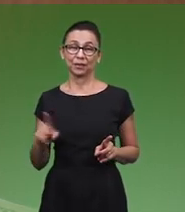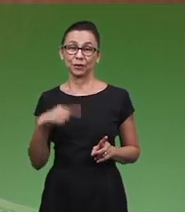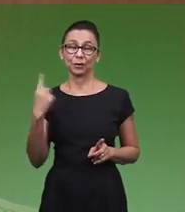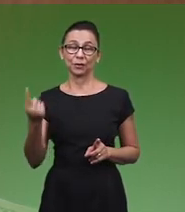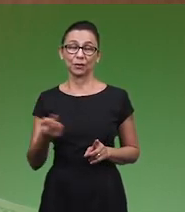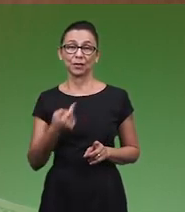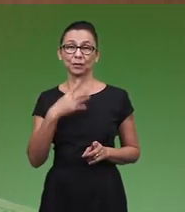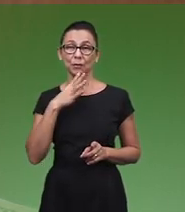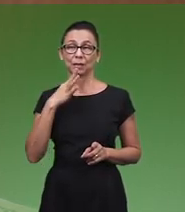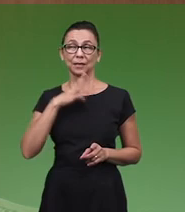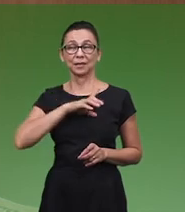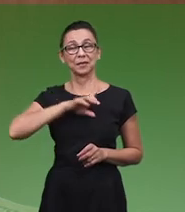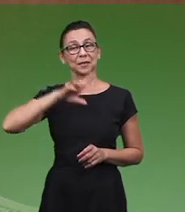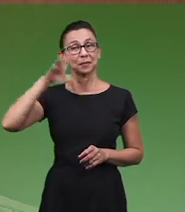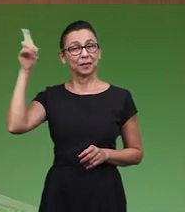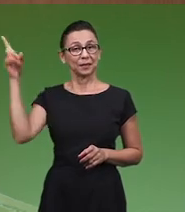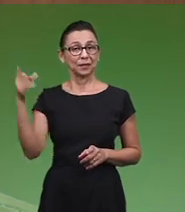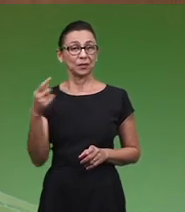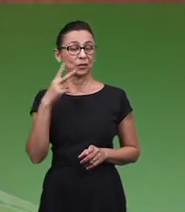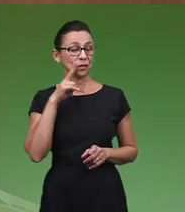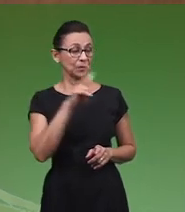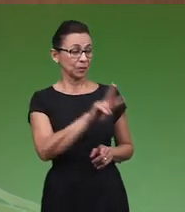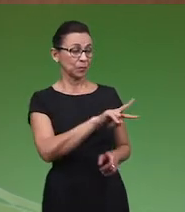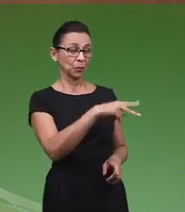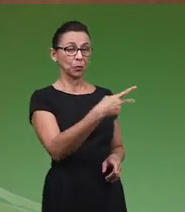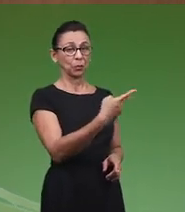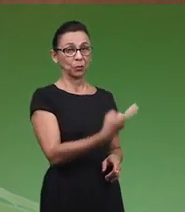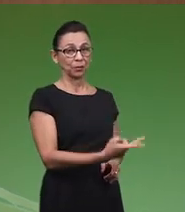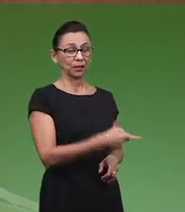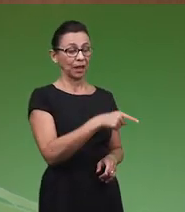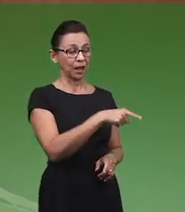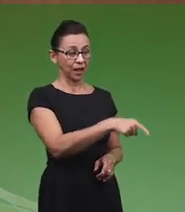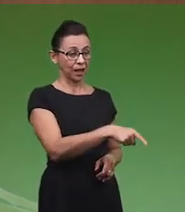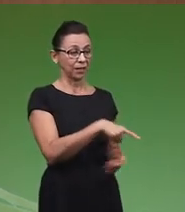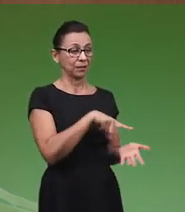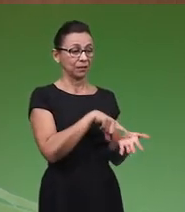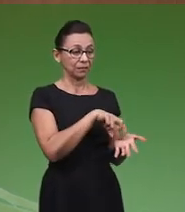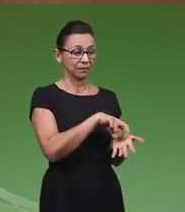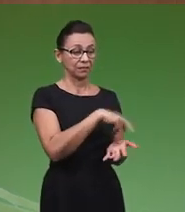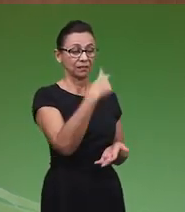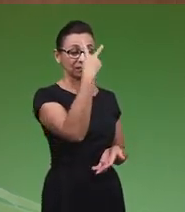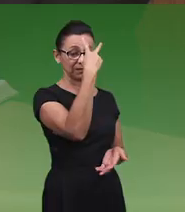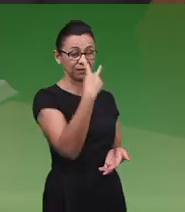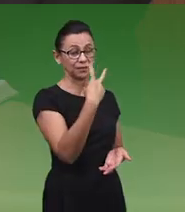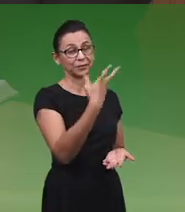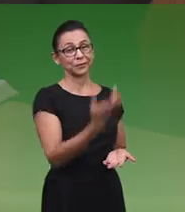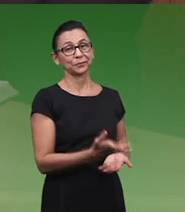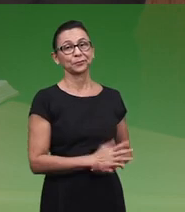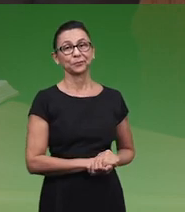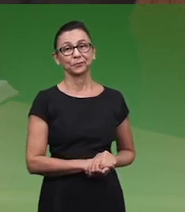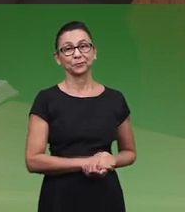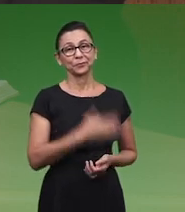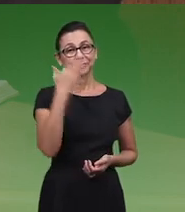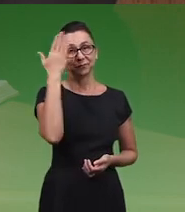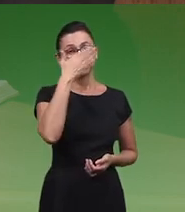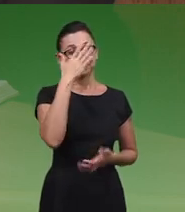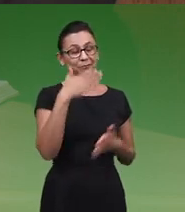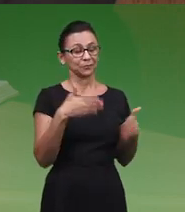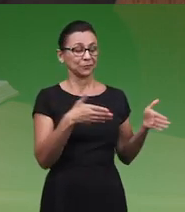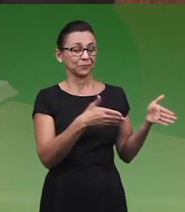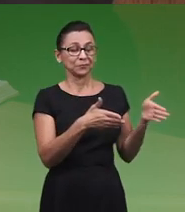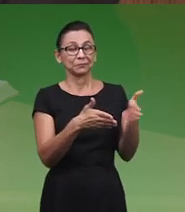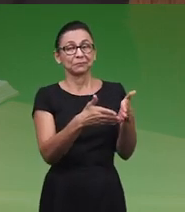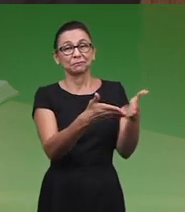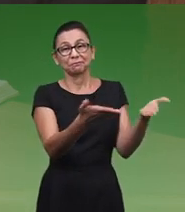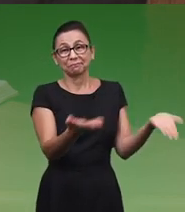os coxos. Porque não conhece a Deus, não conhece a salvação, não conhece o plano de Deus. Não enxergam o caminho nem andam por ele. Não enxerga o caminho nem